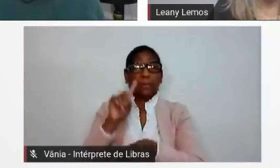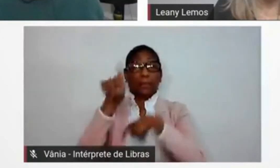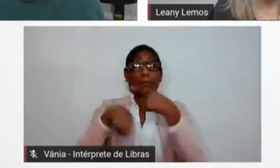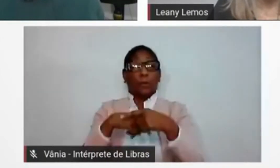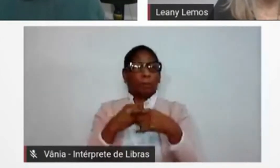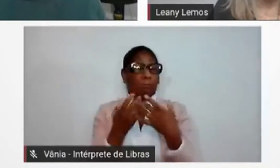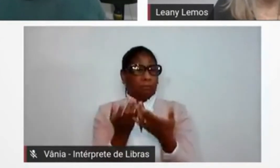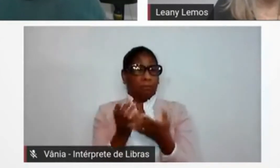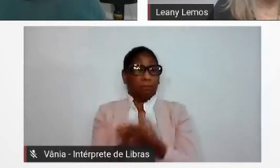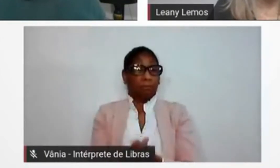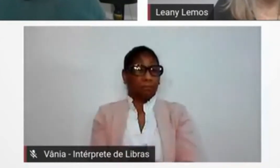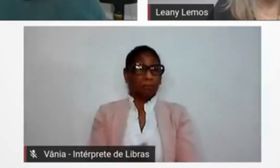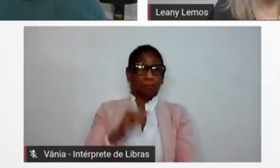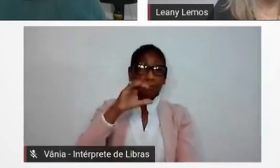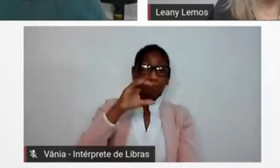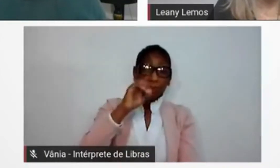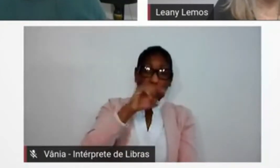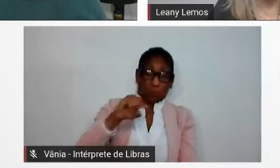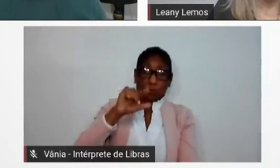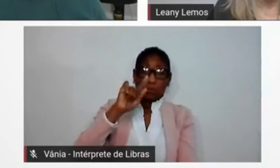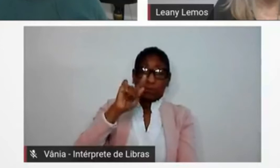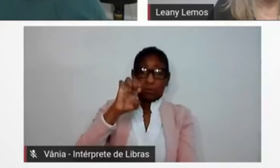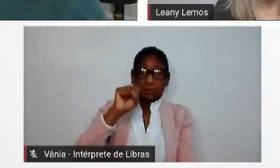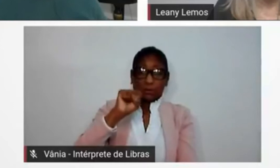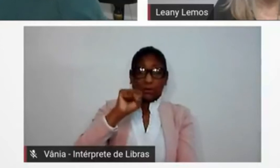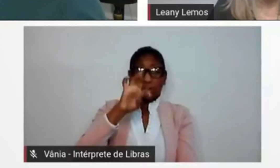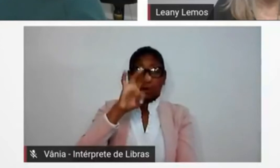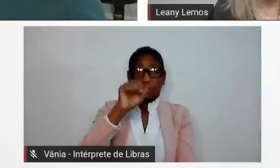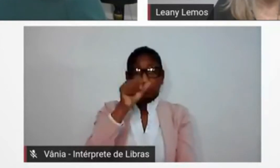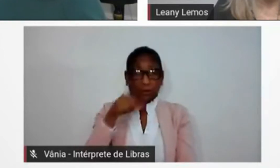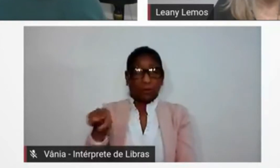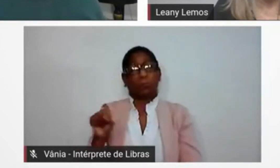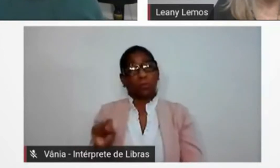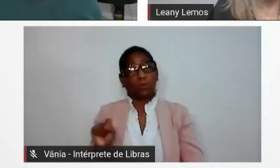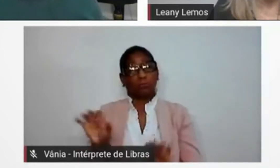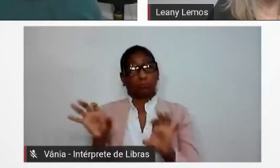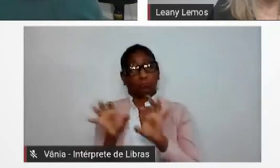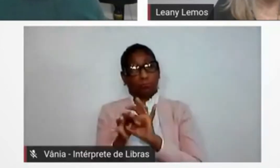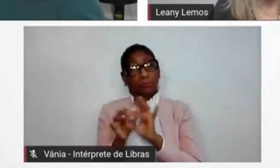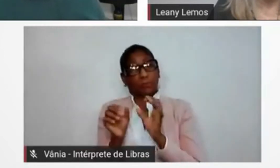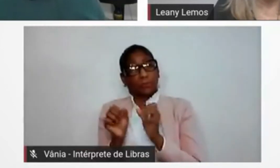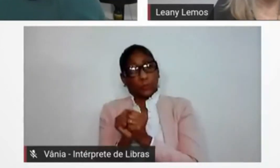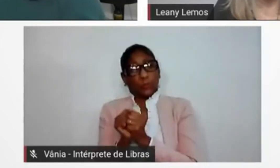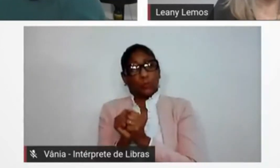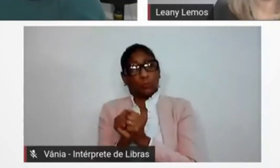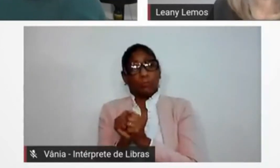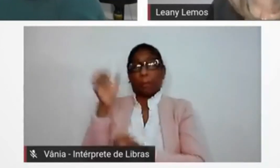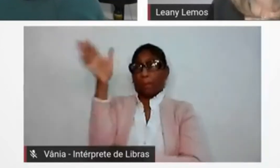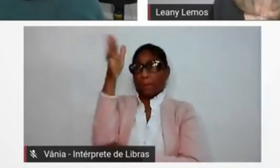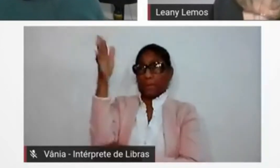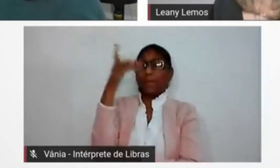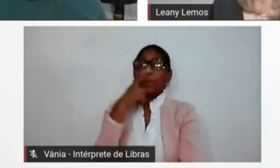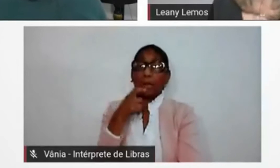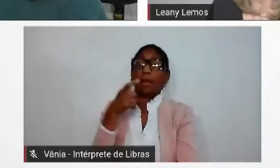de cogestão com os municípios, no passado a gente fazia, né, colocava as bandeiras laranja